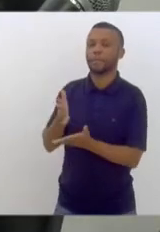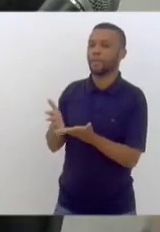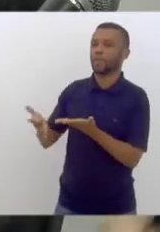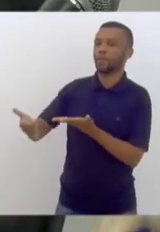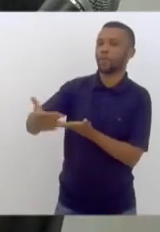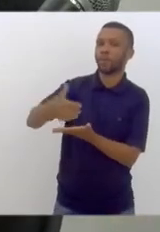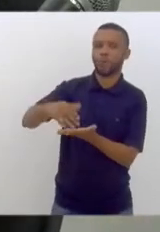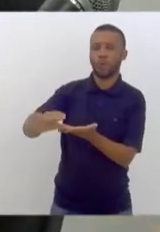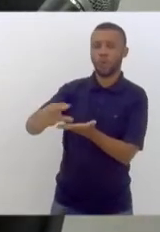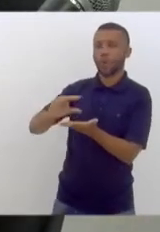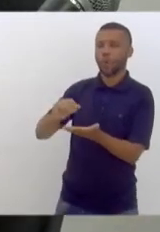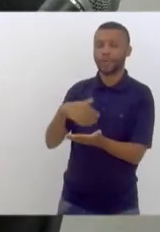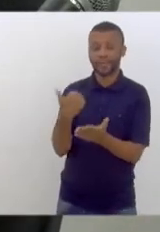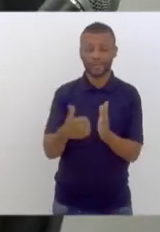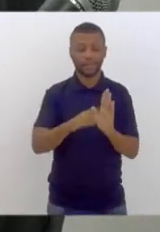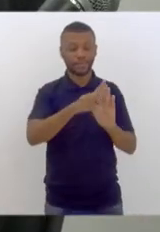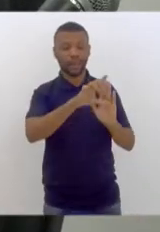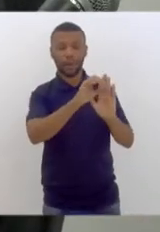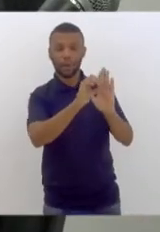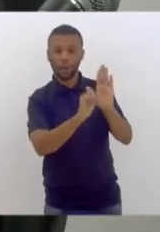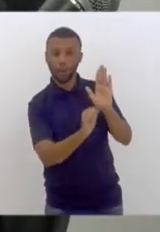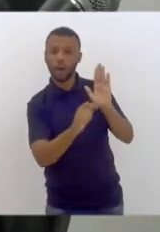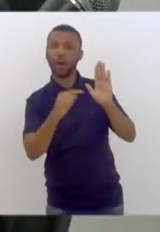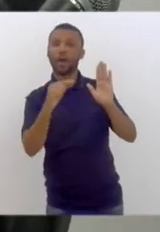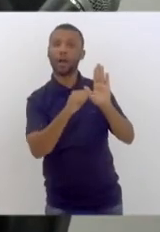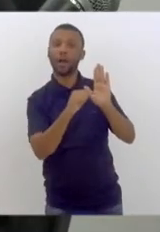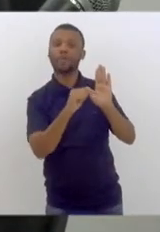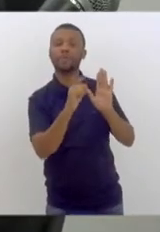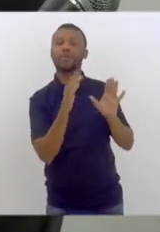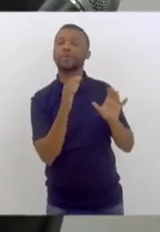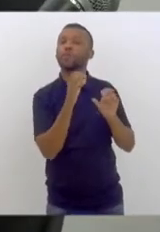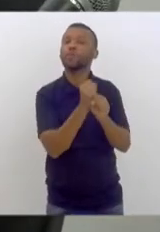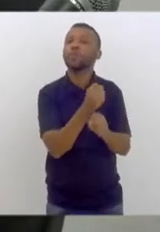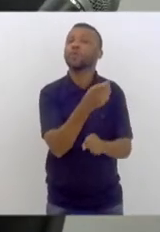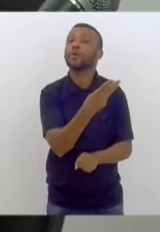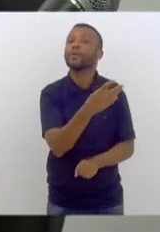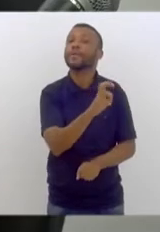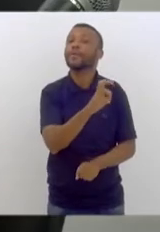LOA veio aproximadamente 45 bi.